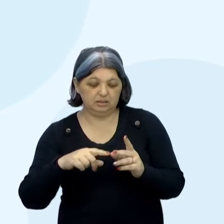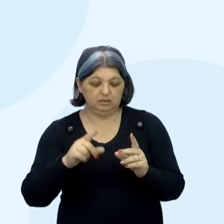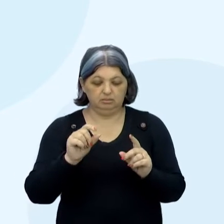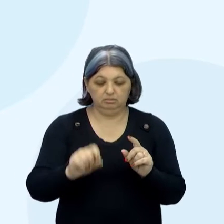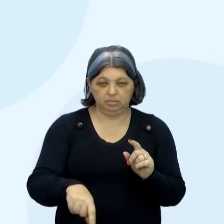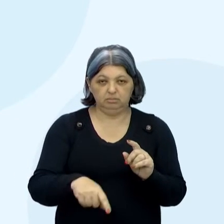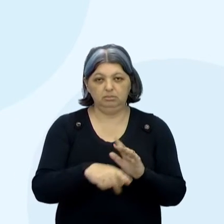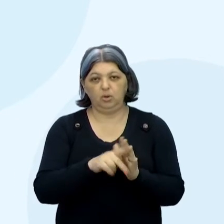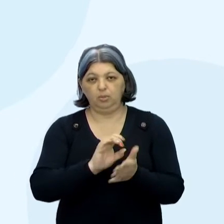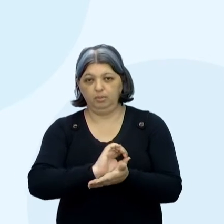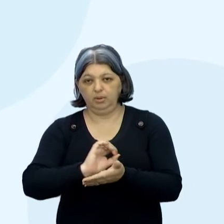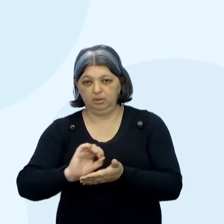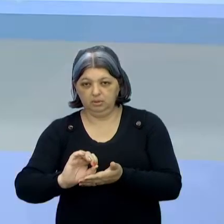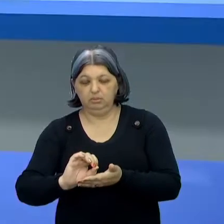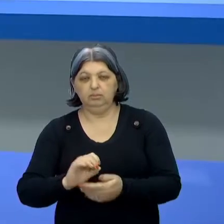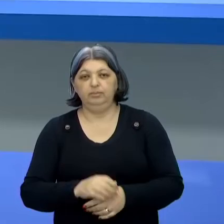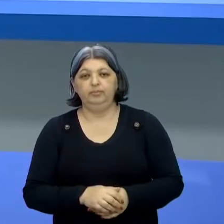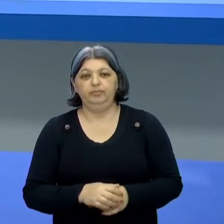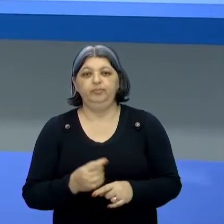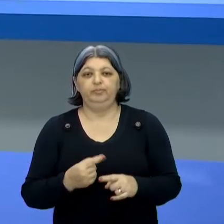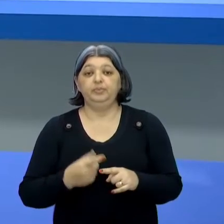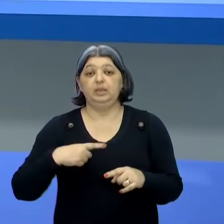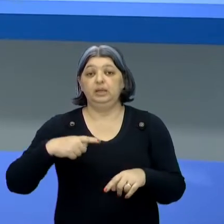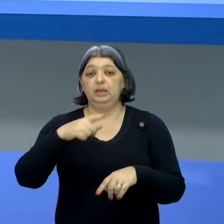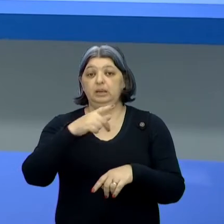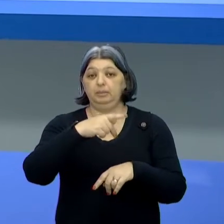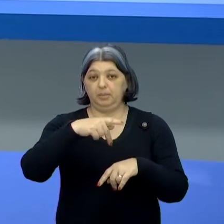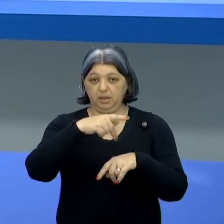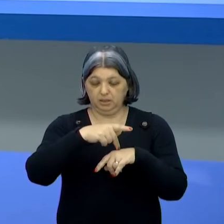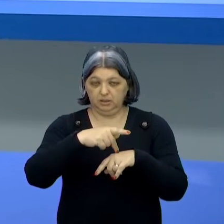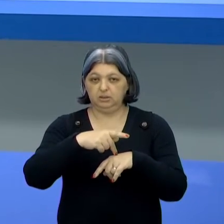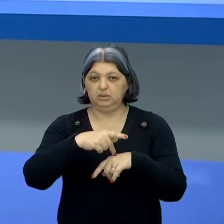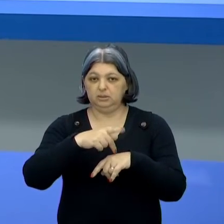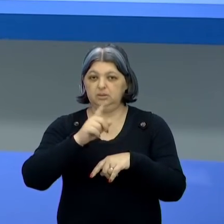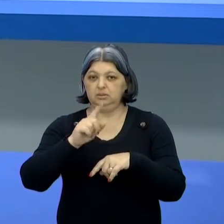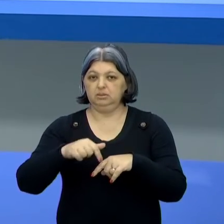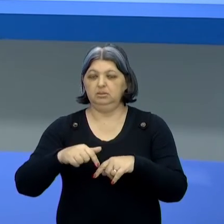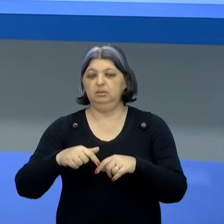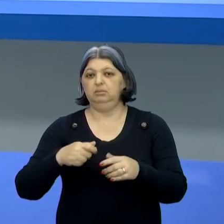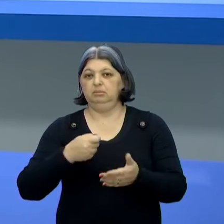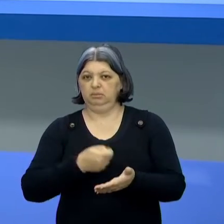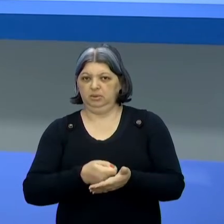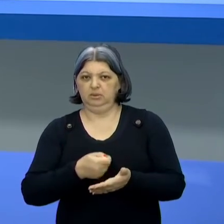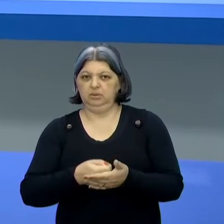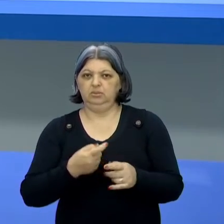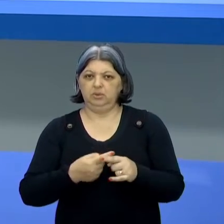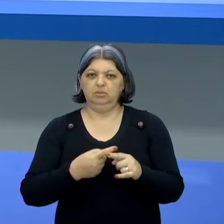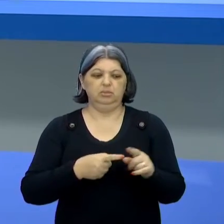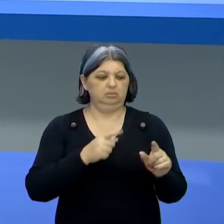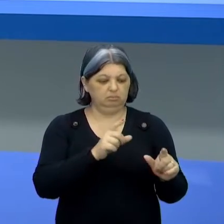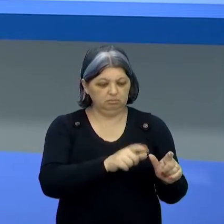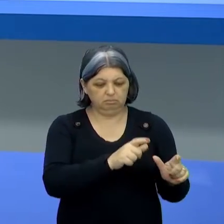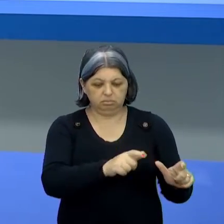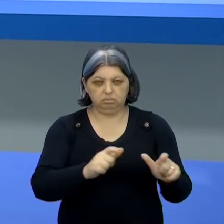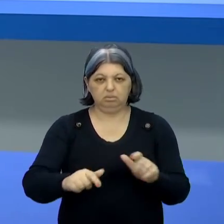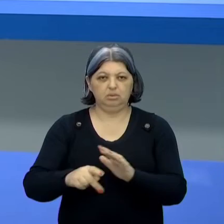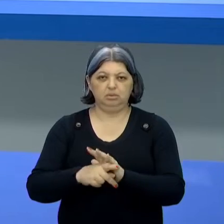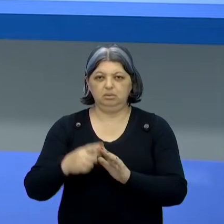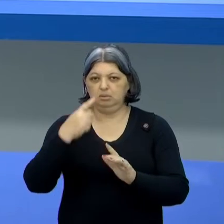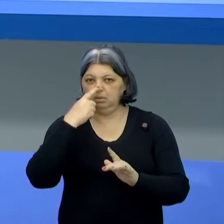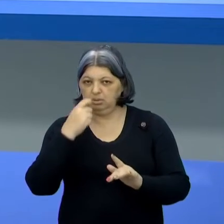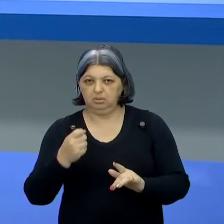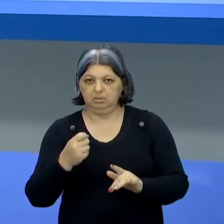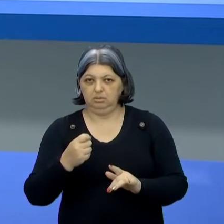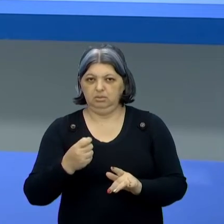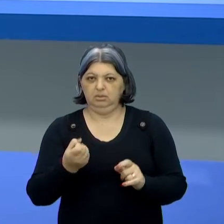não vai funcionar. Porque tem países que são muito rígidos quanto a isso. Por exemplo, tem matéria orgânica no metal, né? O coletor não